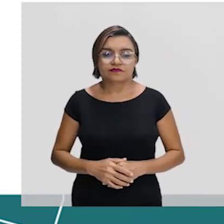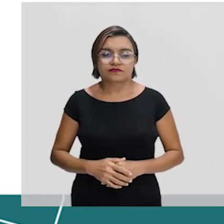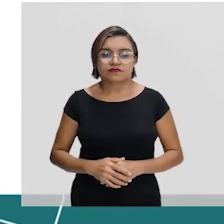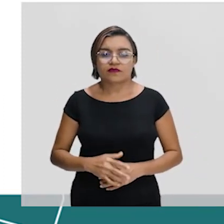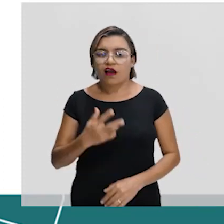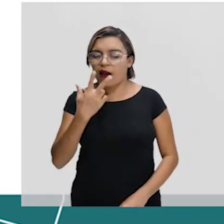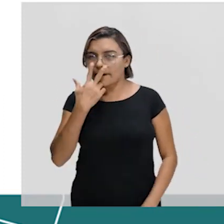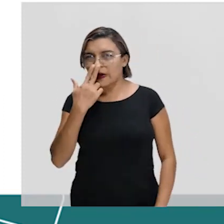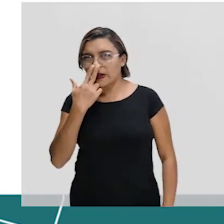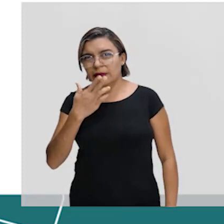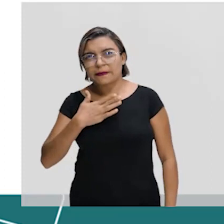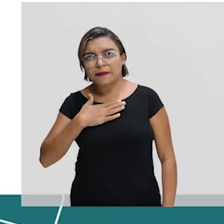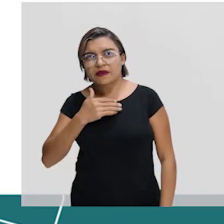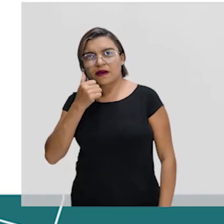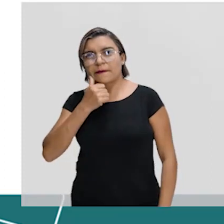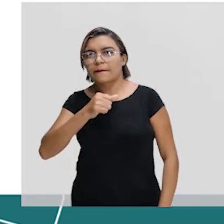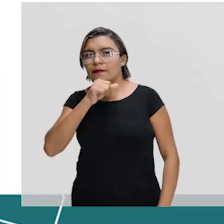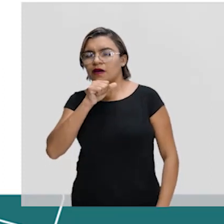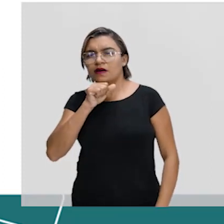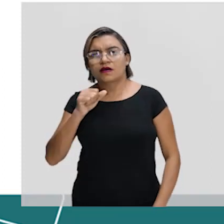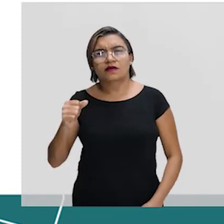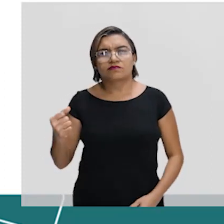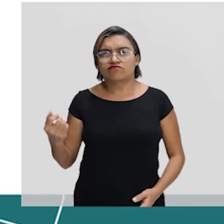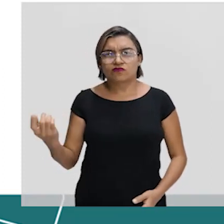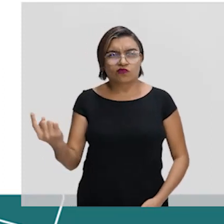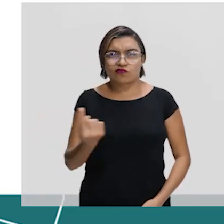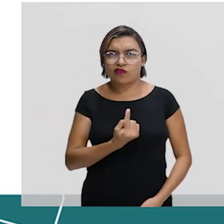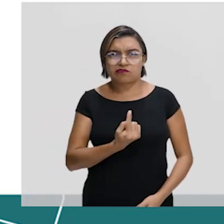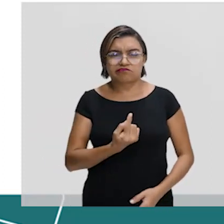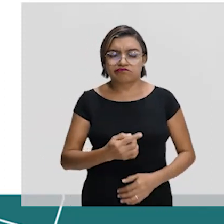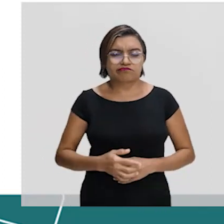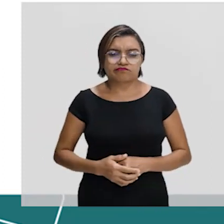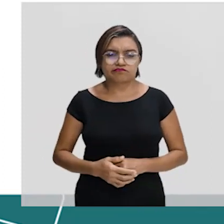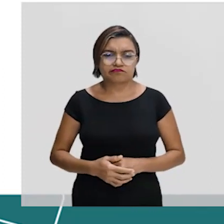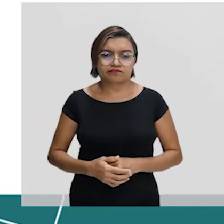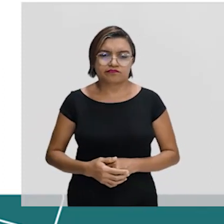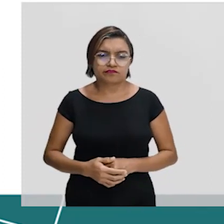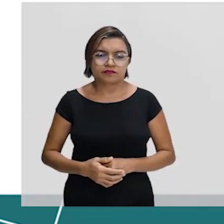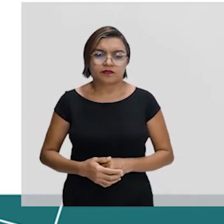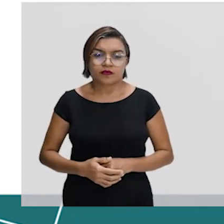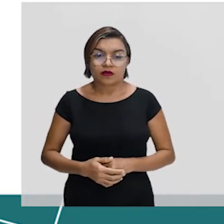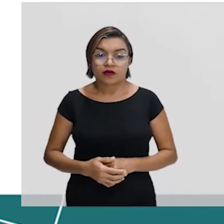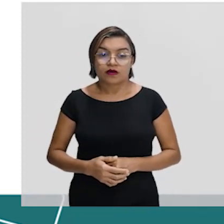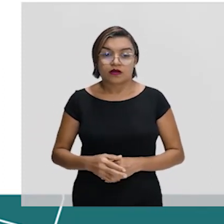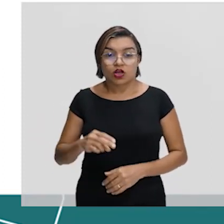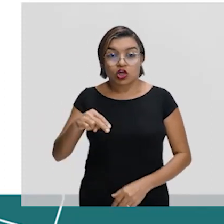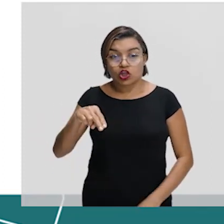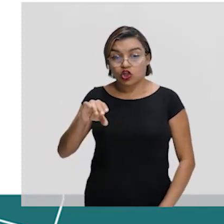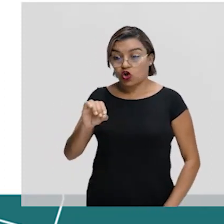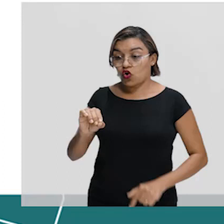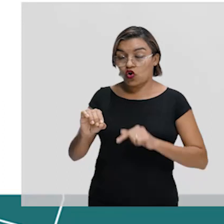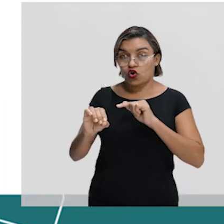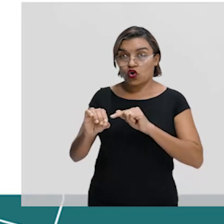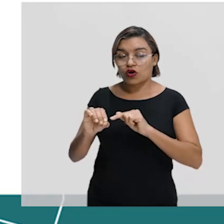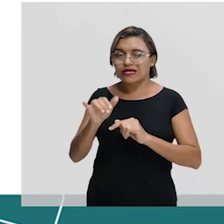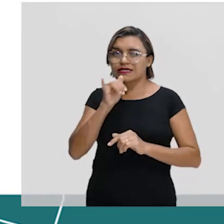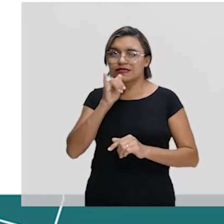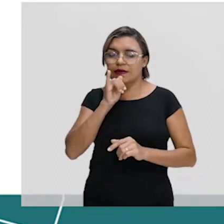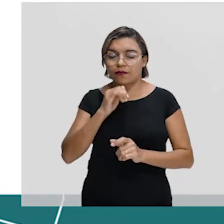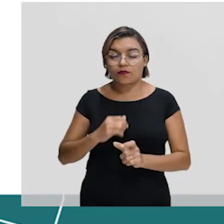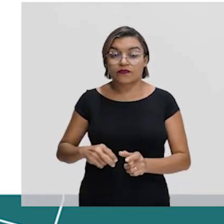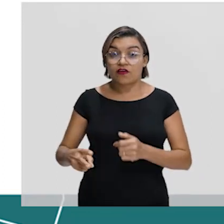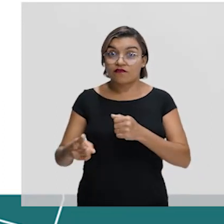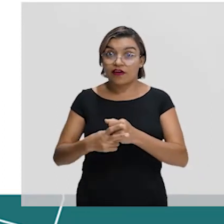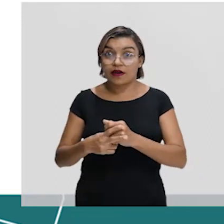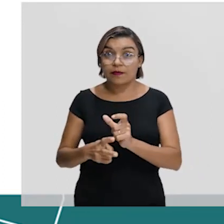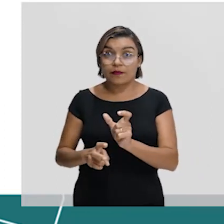vem, tá? No creio que mi mamá venga. Olha aqui o no na frente do verbo creio.